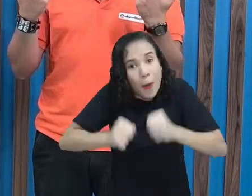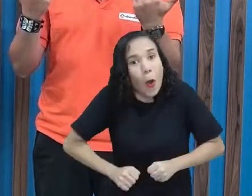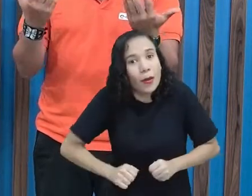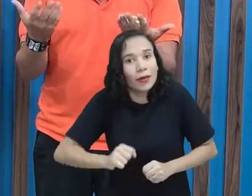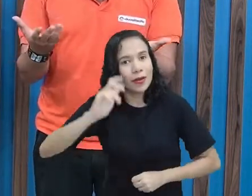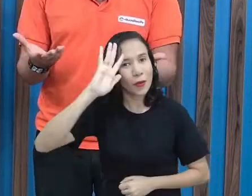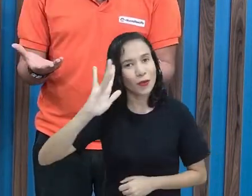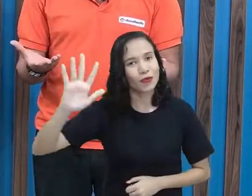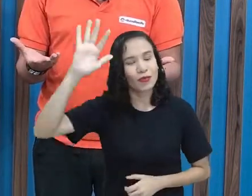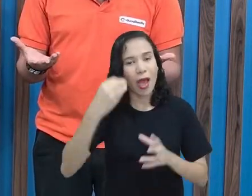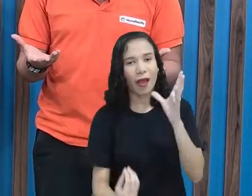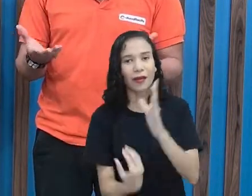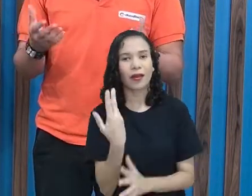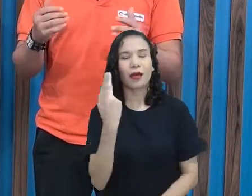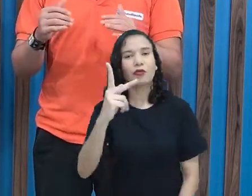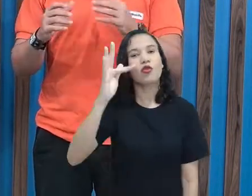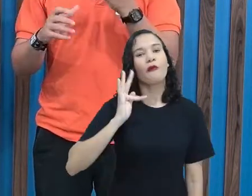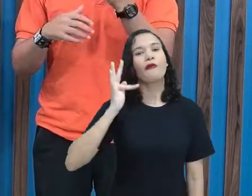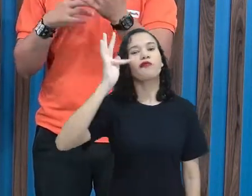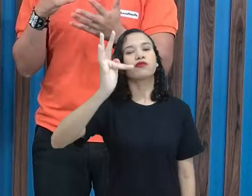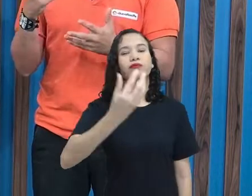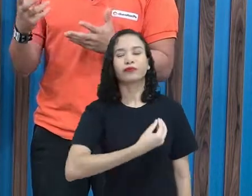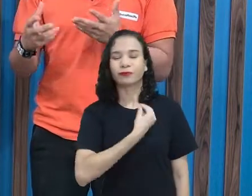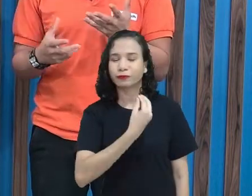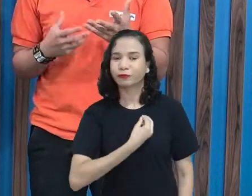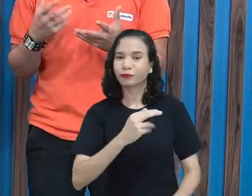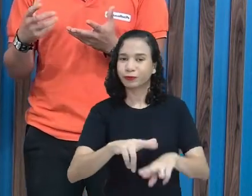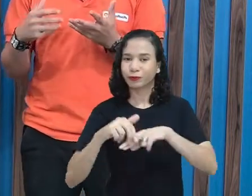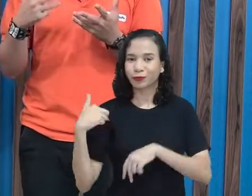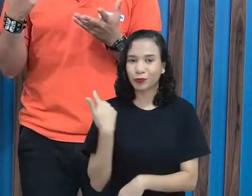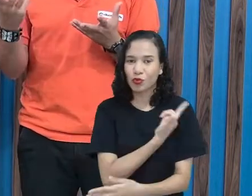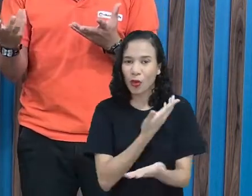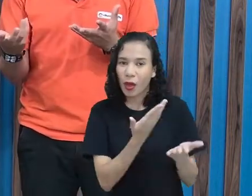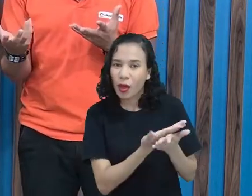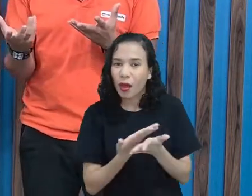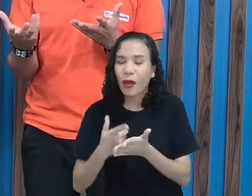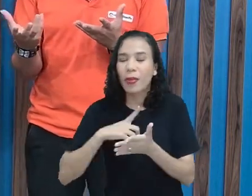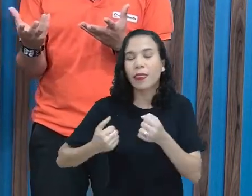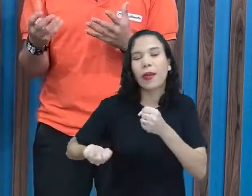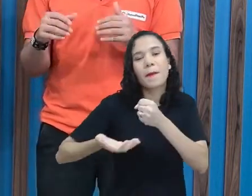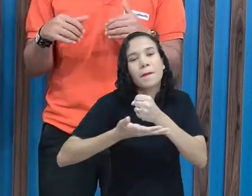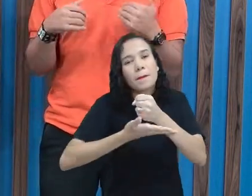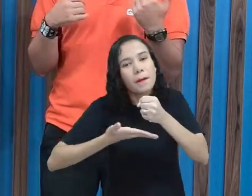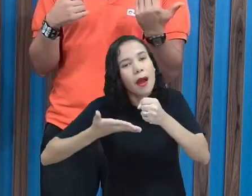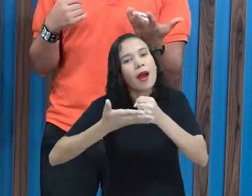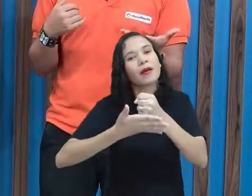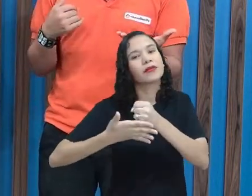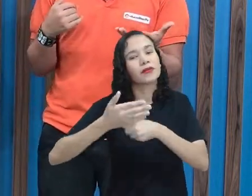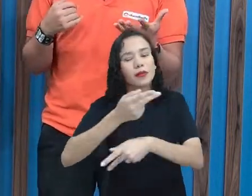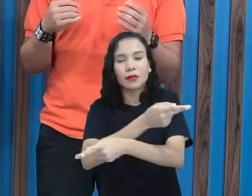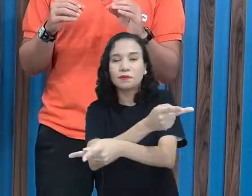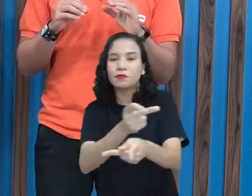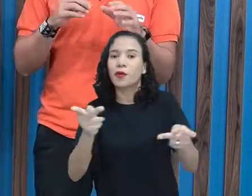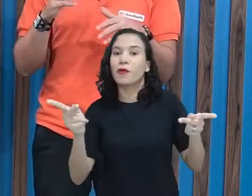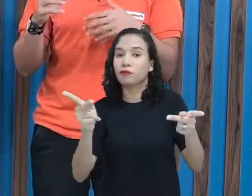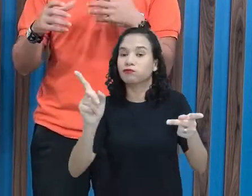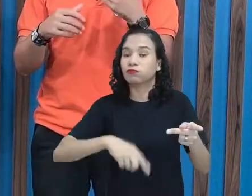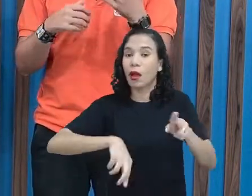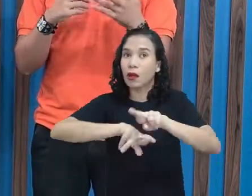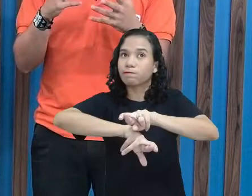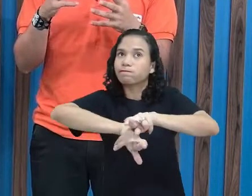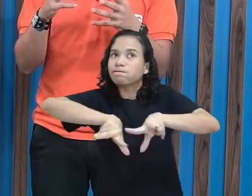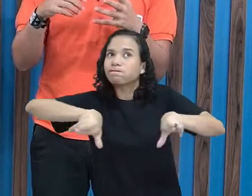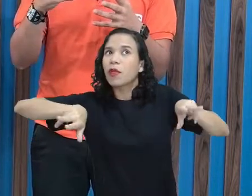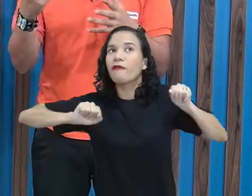o seu projeto de vida. Então, nossas aulas vão trazer subsídio, né? Vão trazer para vocês